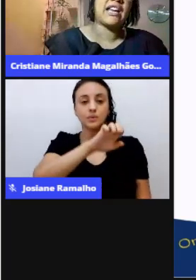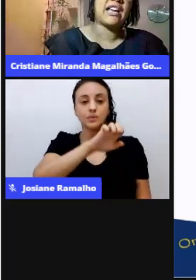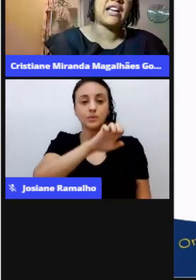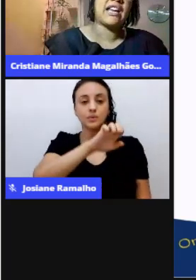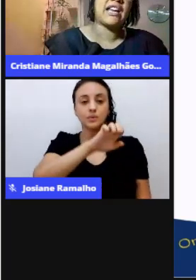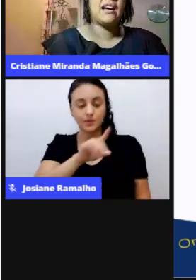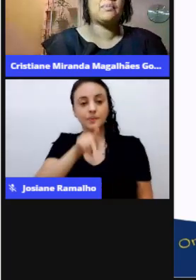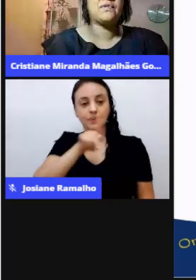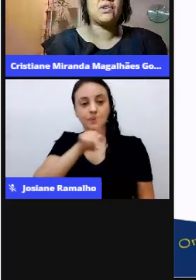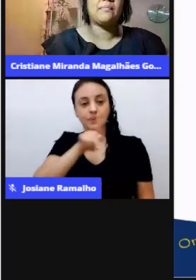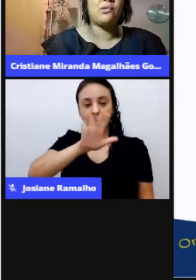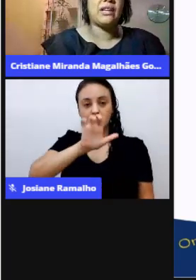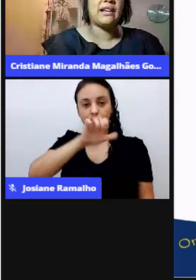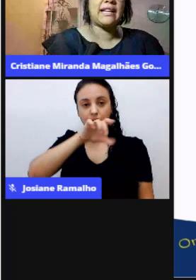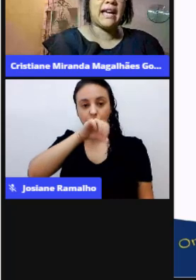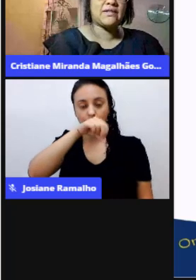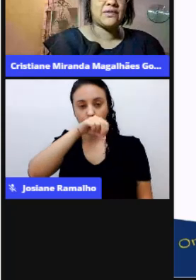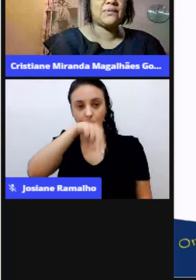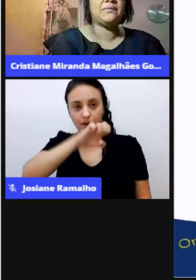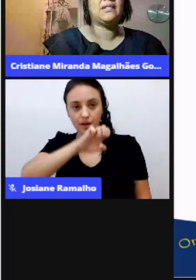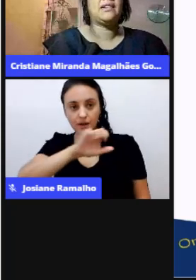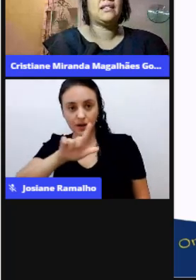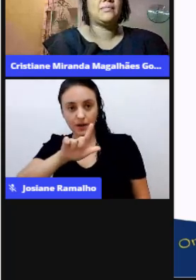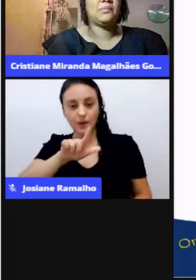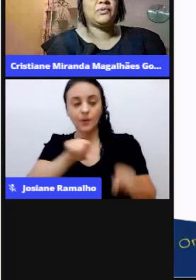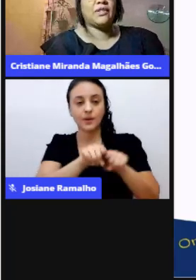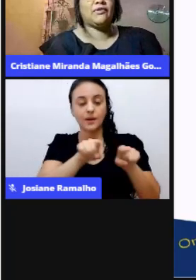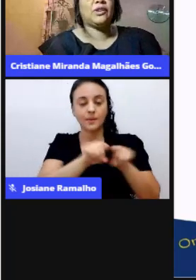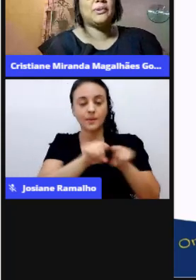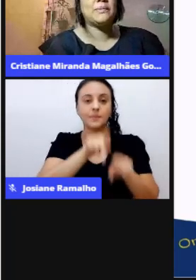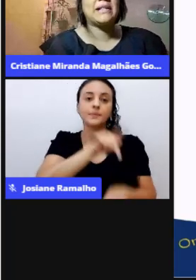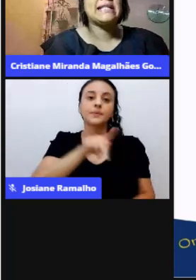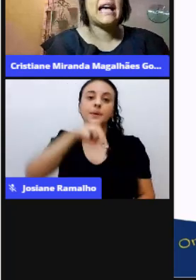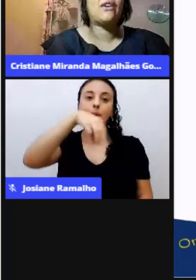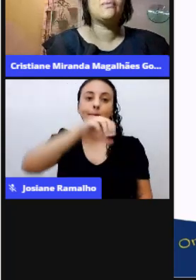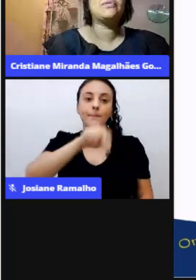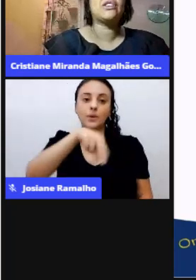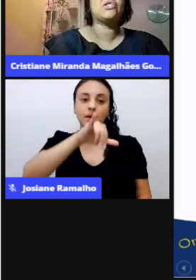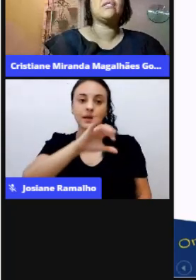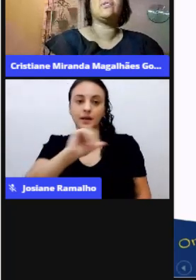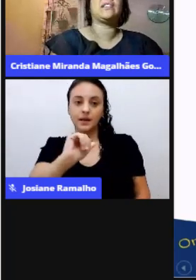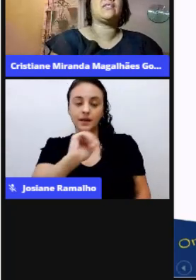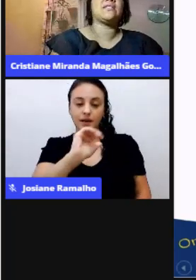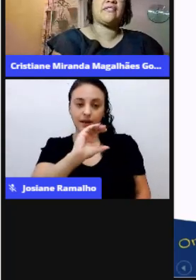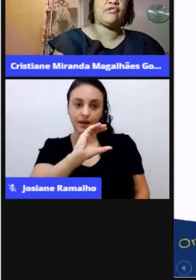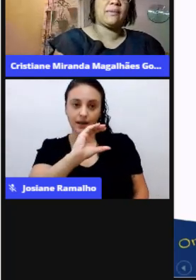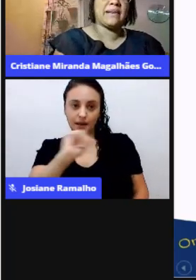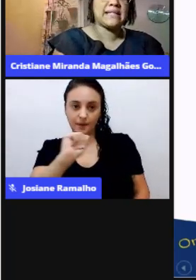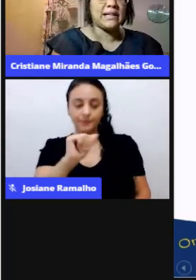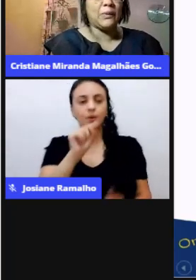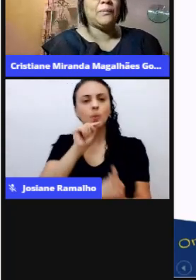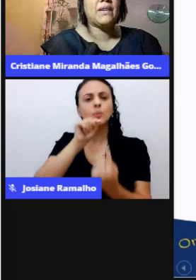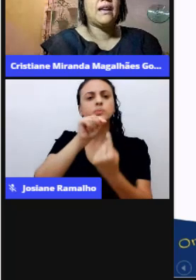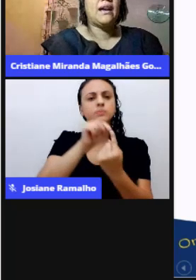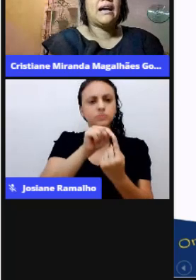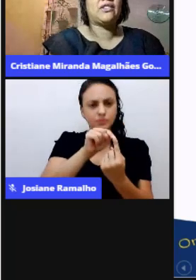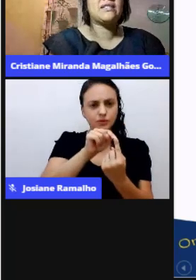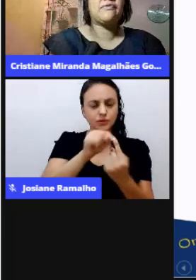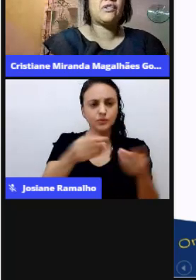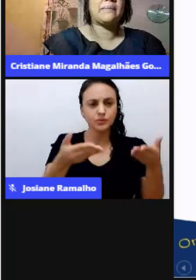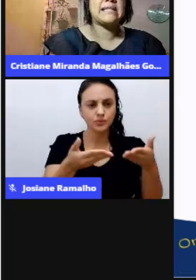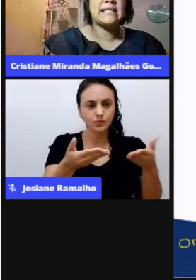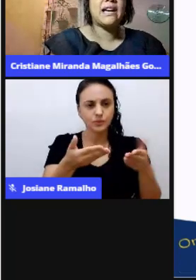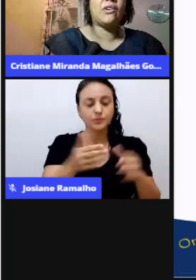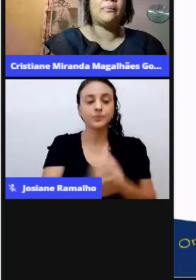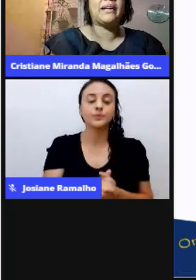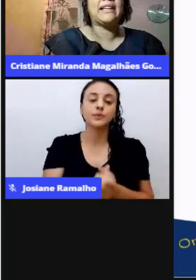nossa gerente, a professora Mônica Inácio. Por favor, pode passar. O objetivo da nossa formação. A